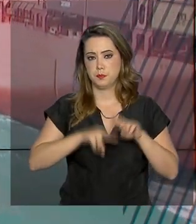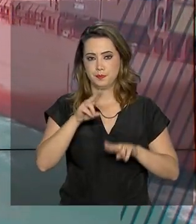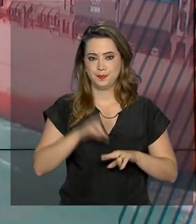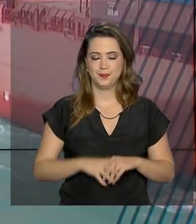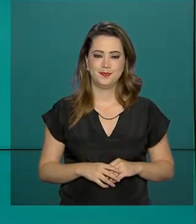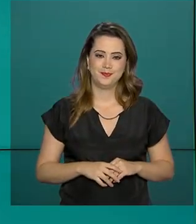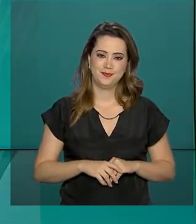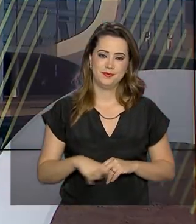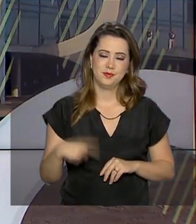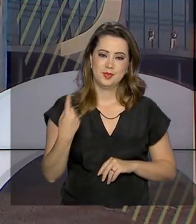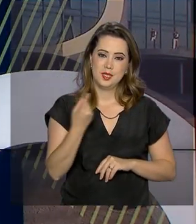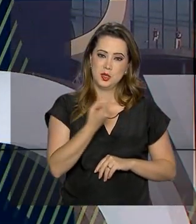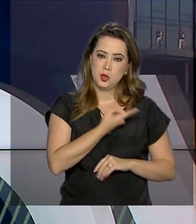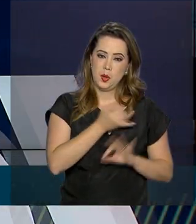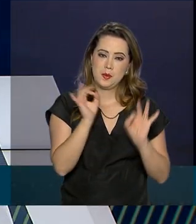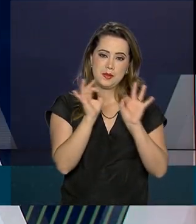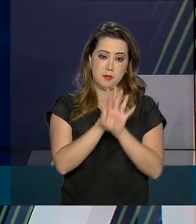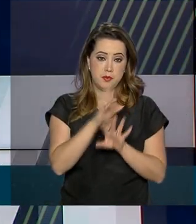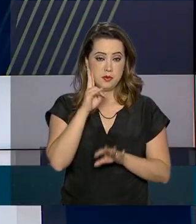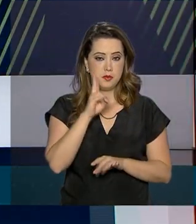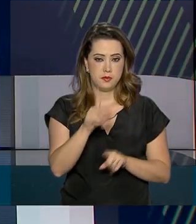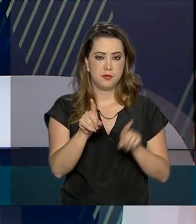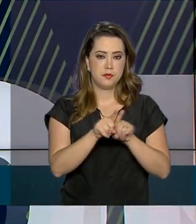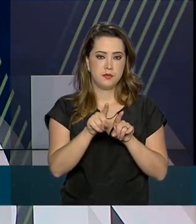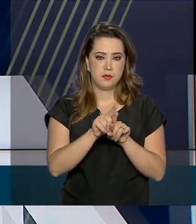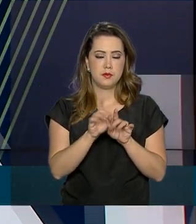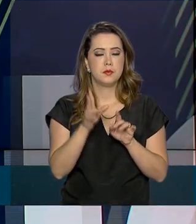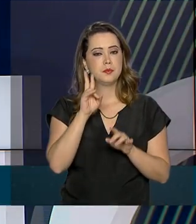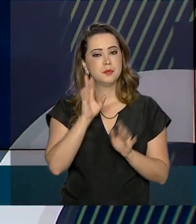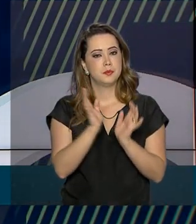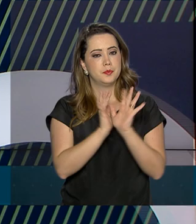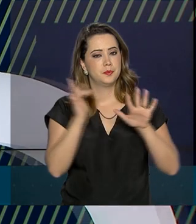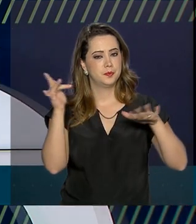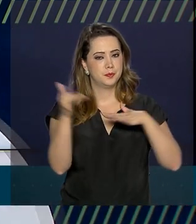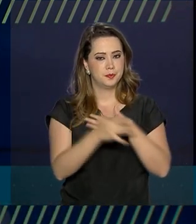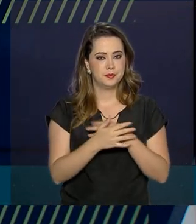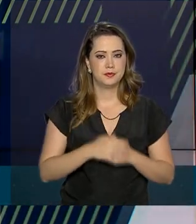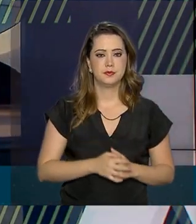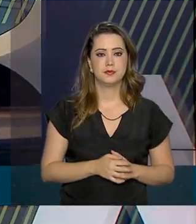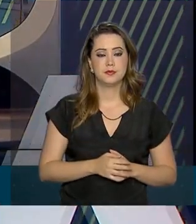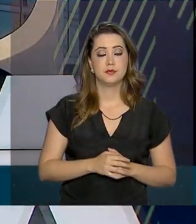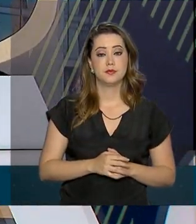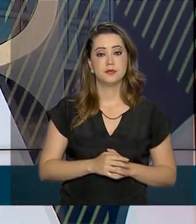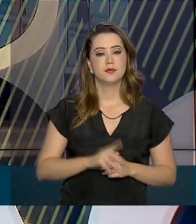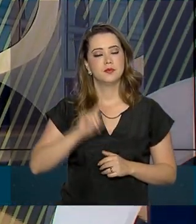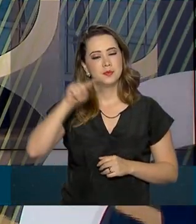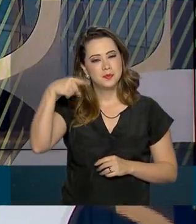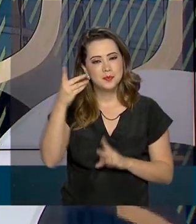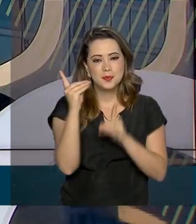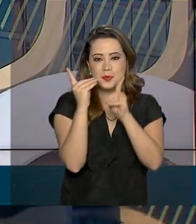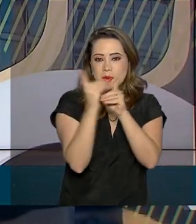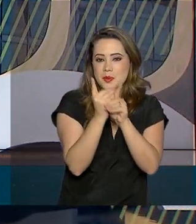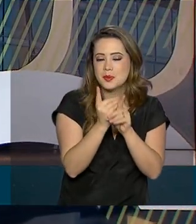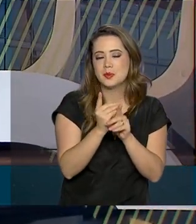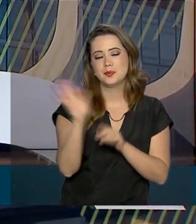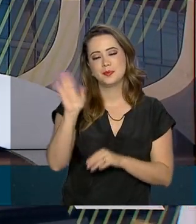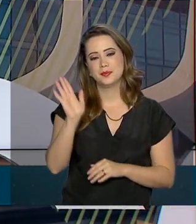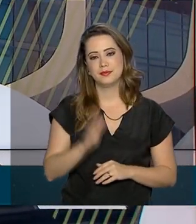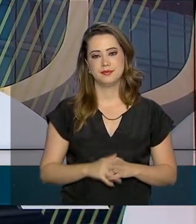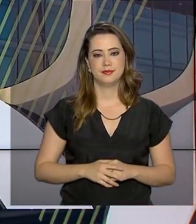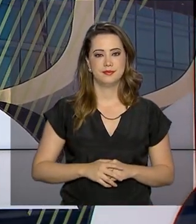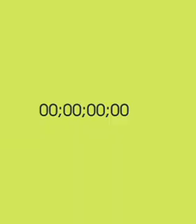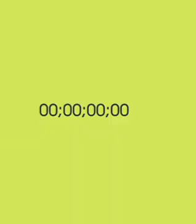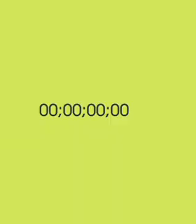o governo agora termina aqui você pode nos acompanhar também pelas redes sociais a gente se encontra na próxima edição até